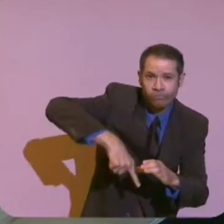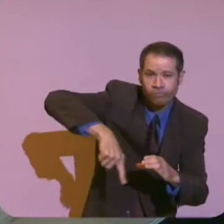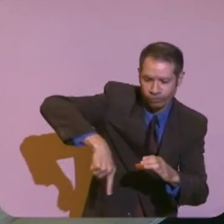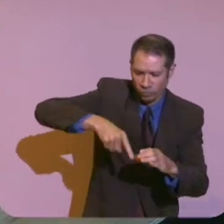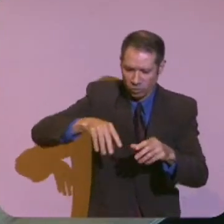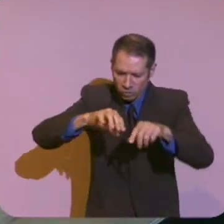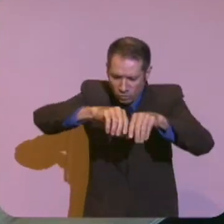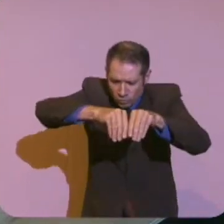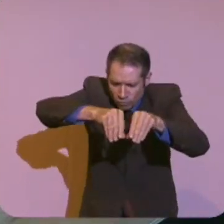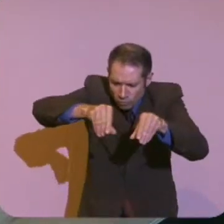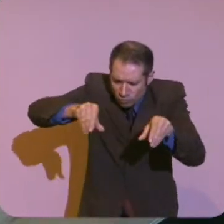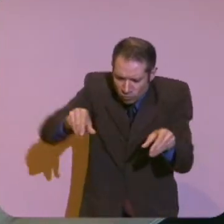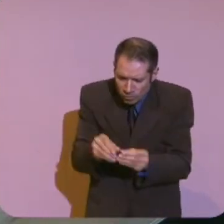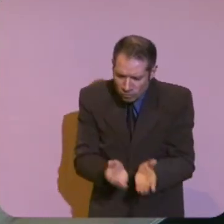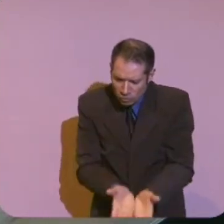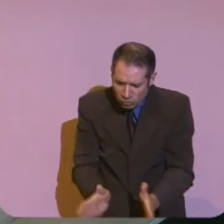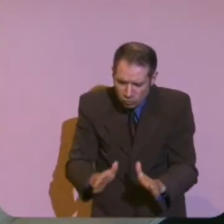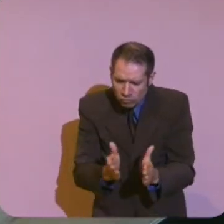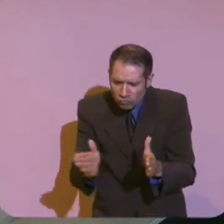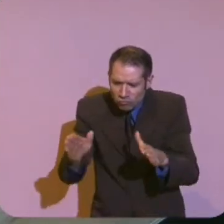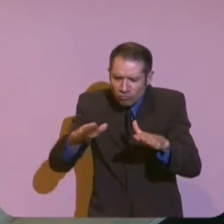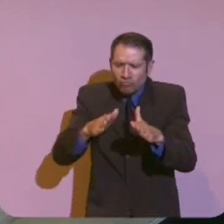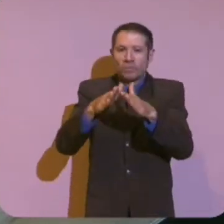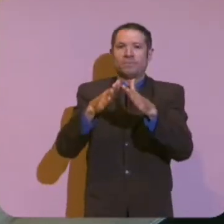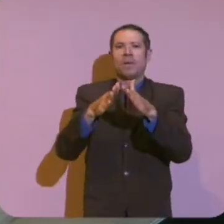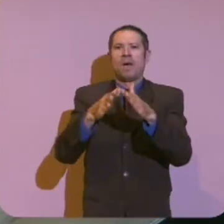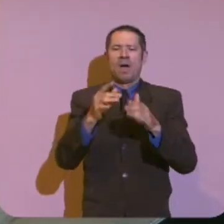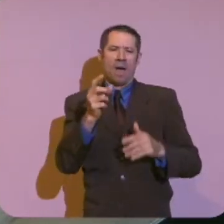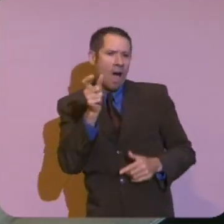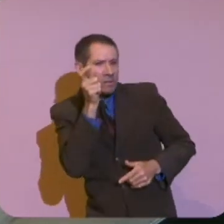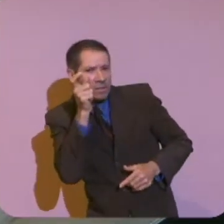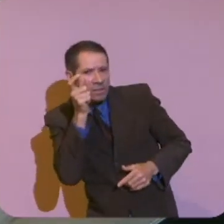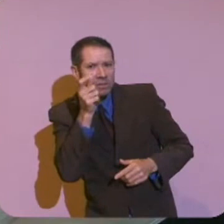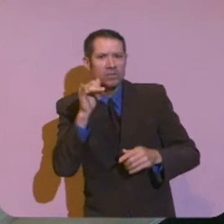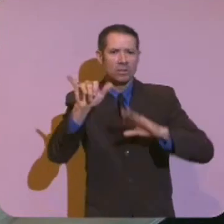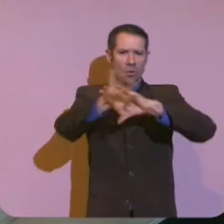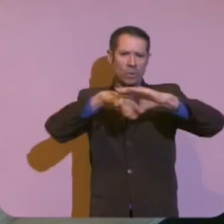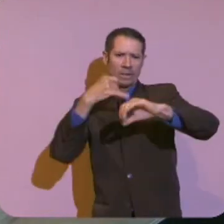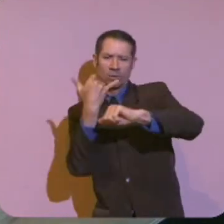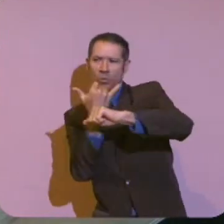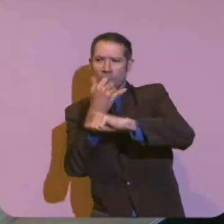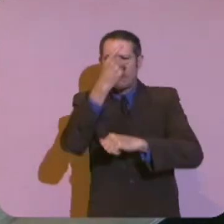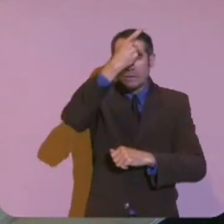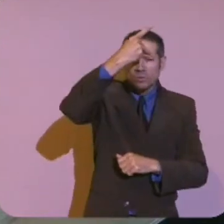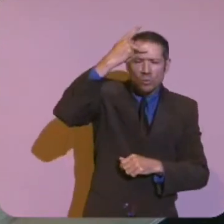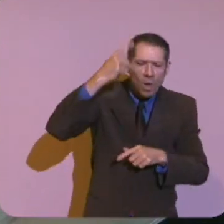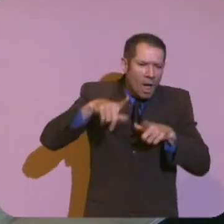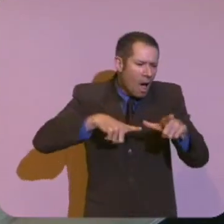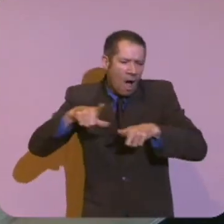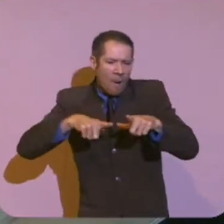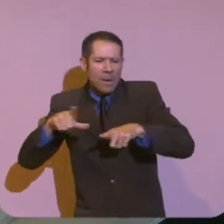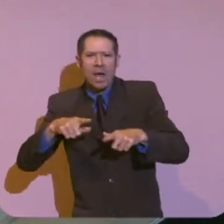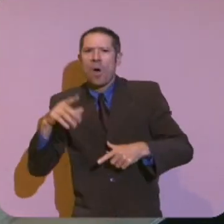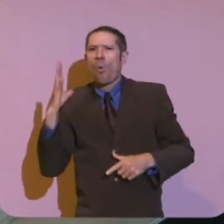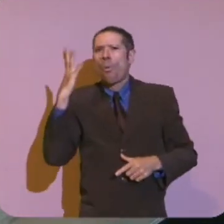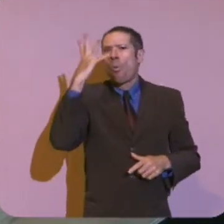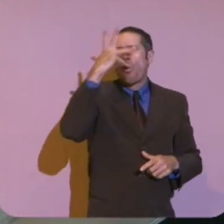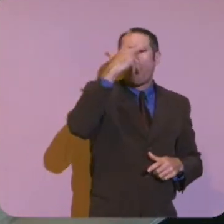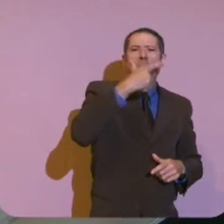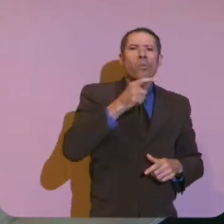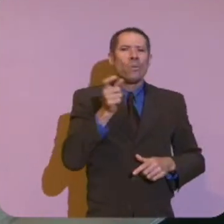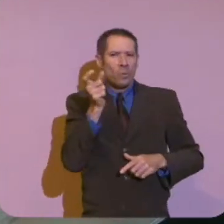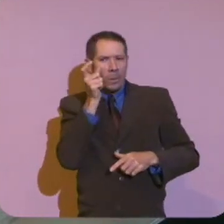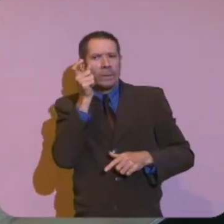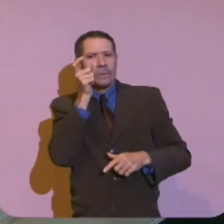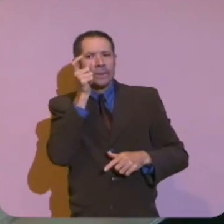biquinho. Eu fiquei essa semana assistindo no YouTube algumas pessoas trabalharem. É uma arte muito bonita, muito